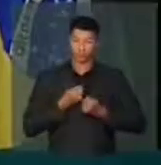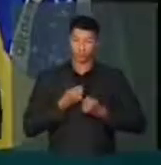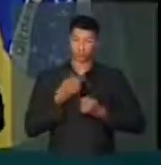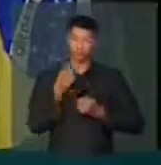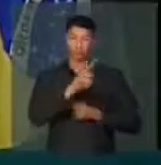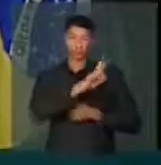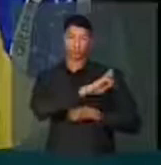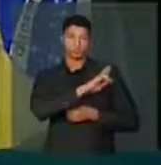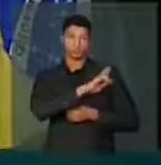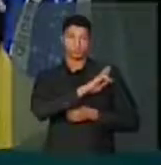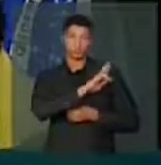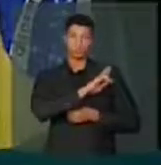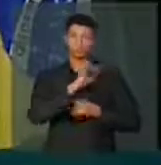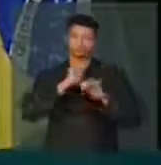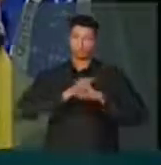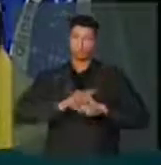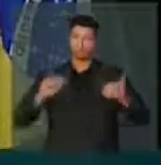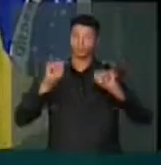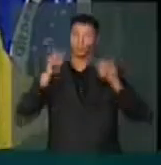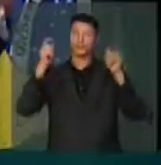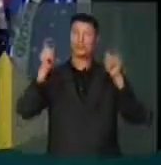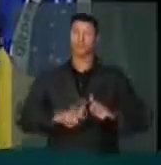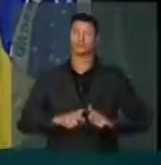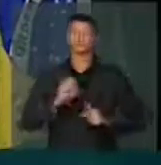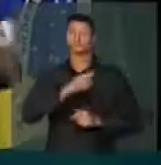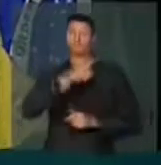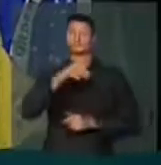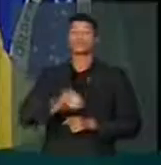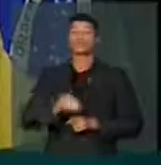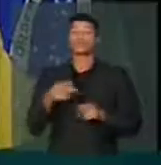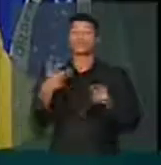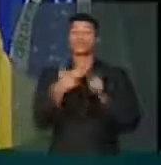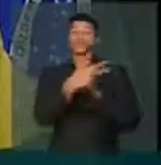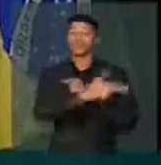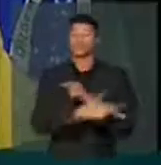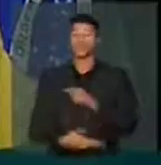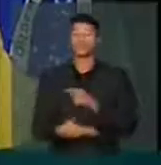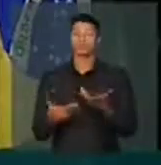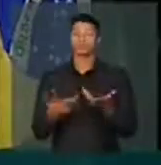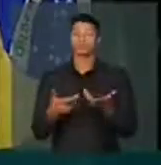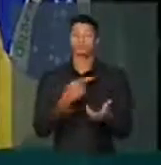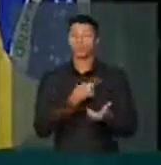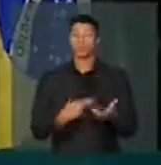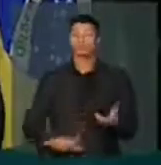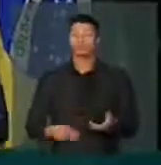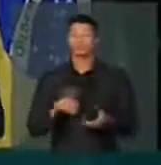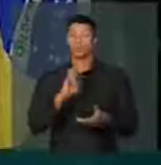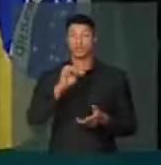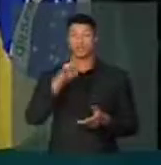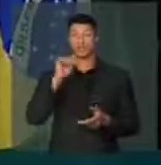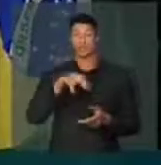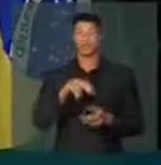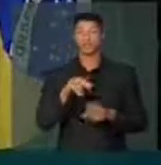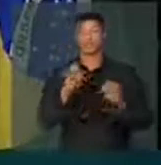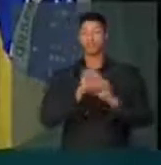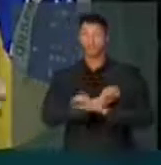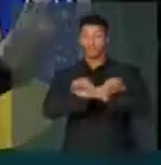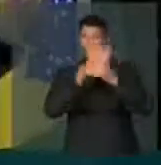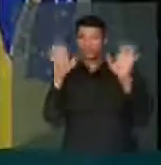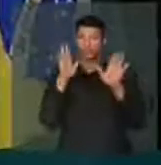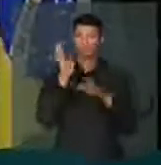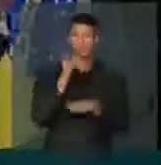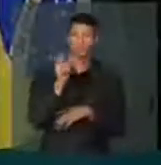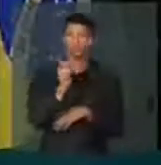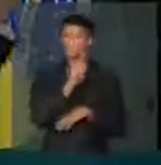seu papel, dizendo aonde são os cortes. O presidente Renan Calheiros deixou claro